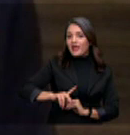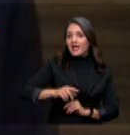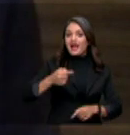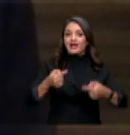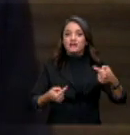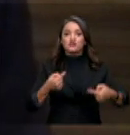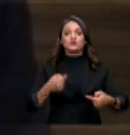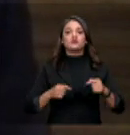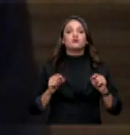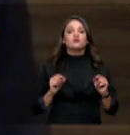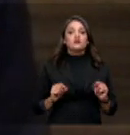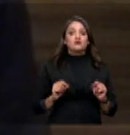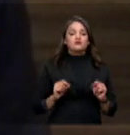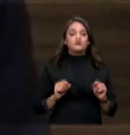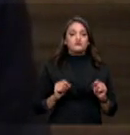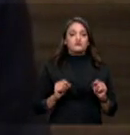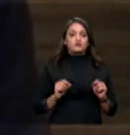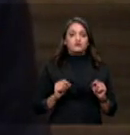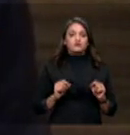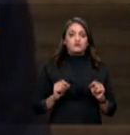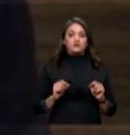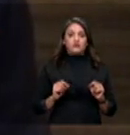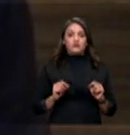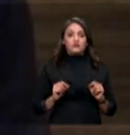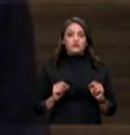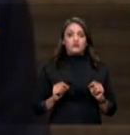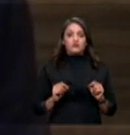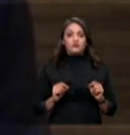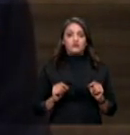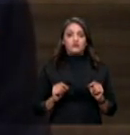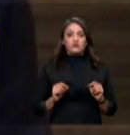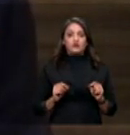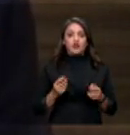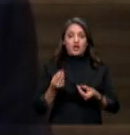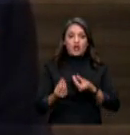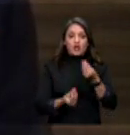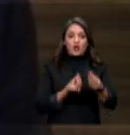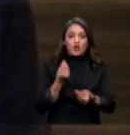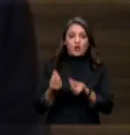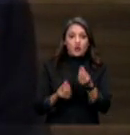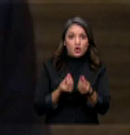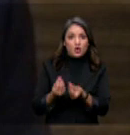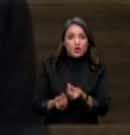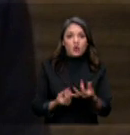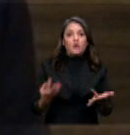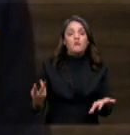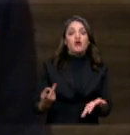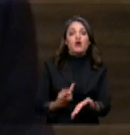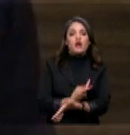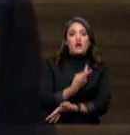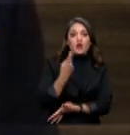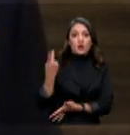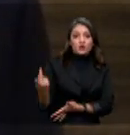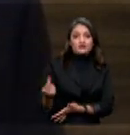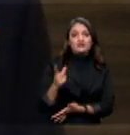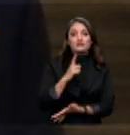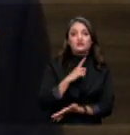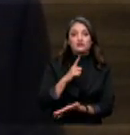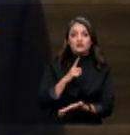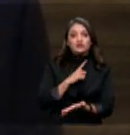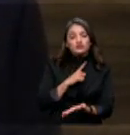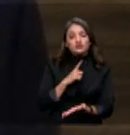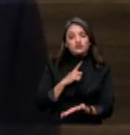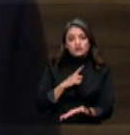discussão a aplicabilidade ou não do negociado a esta situação. Qual